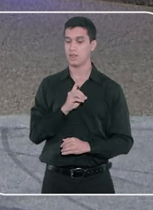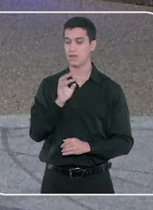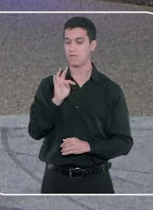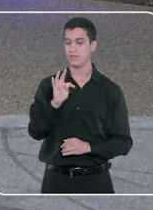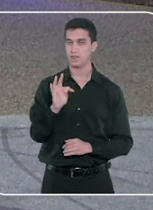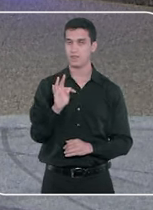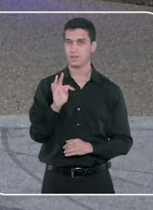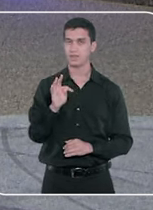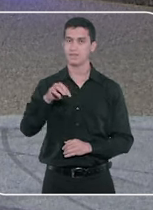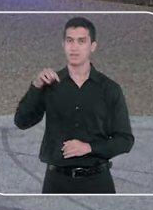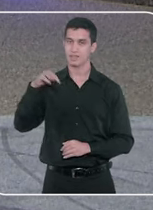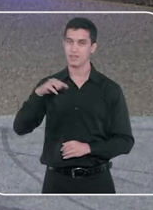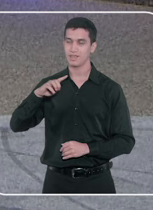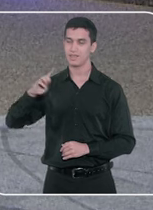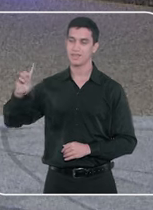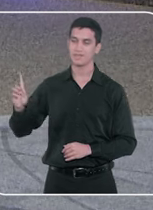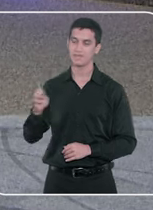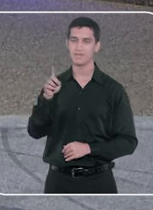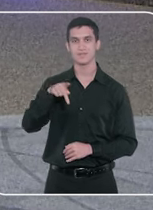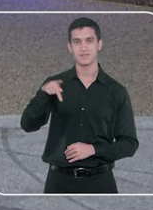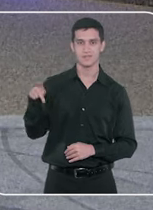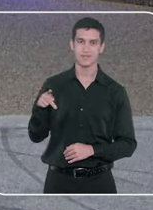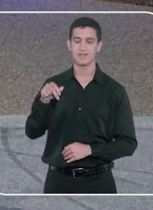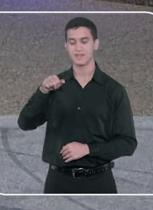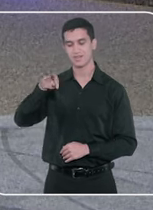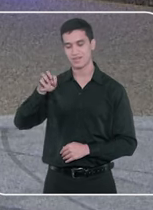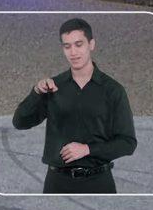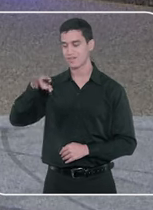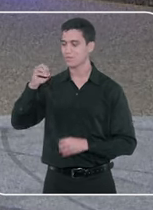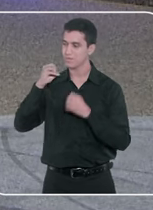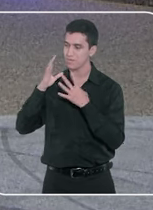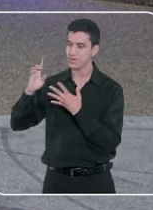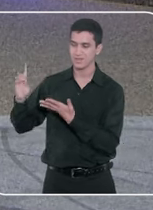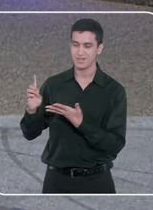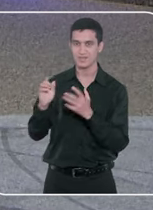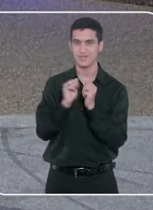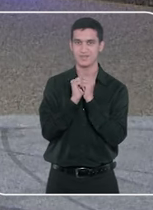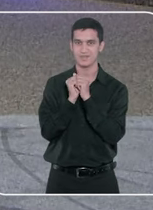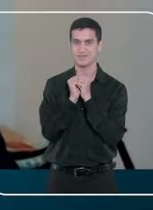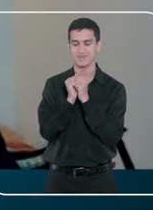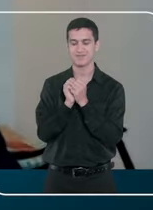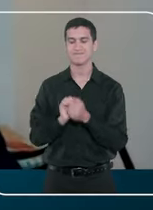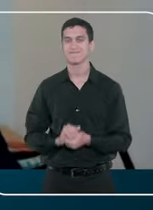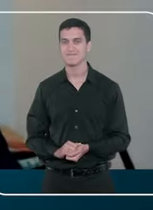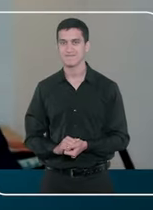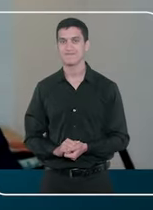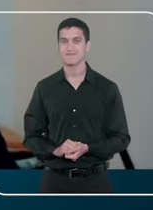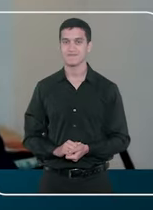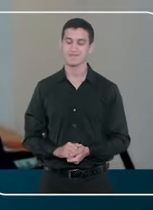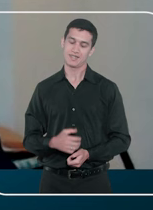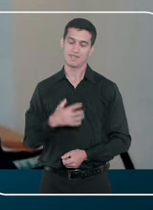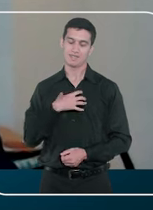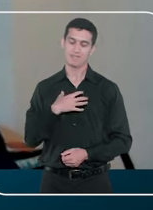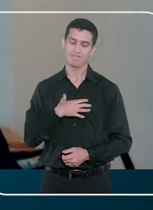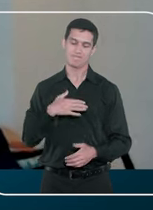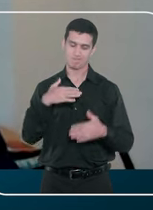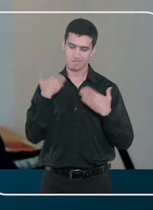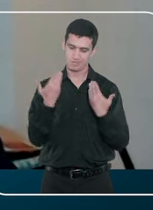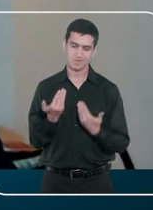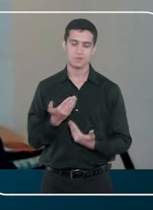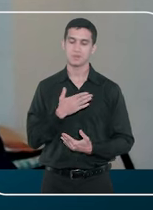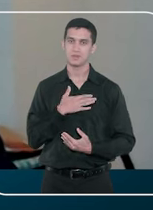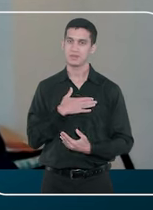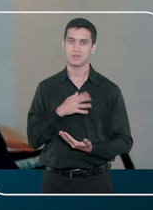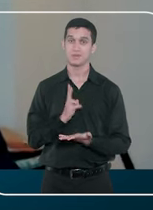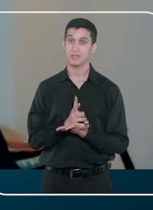Professor Sutzberger, quanta honra entrevistá-lo. Muito obrigada por aceitar nosso convite também. A honra é minha, Fátima. É sempre um prazer estar